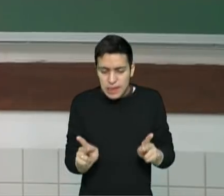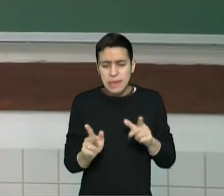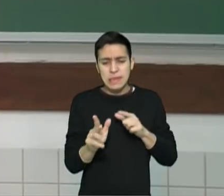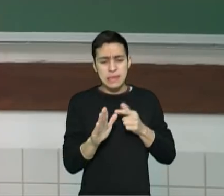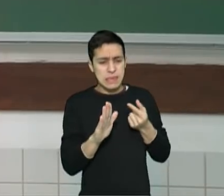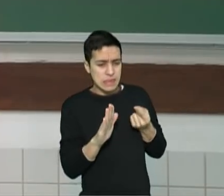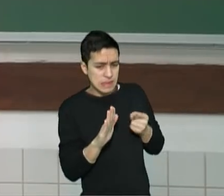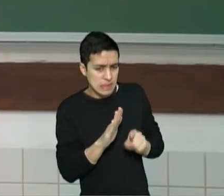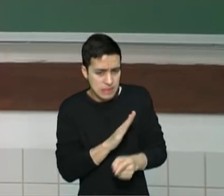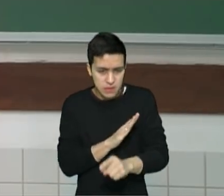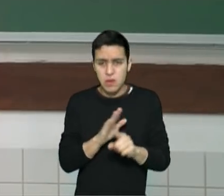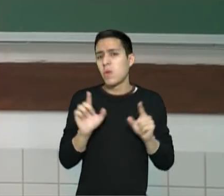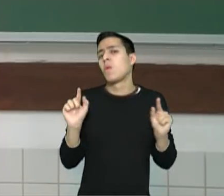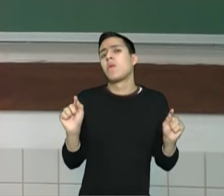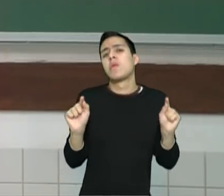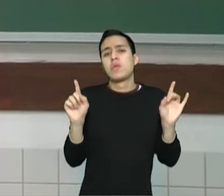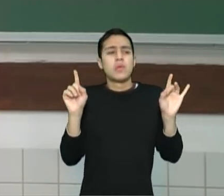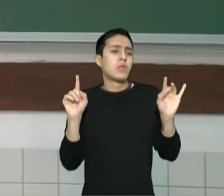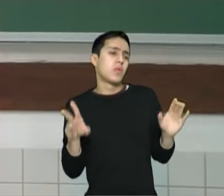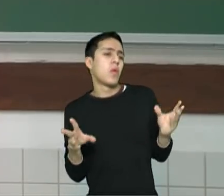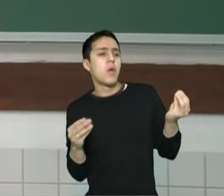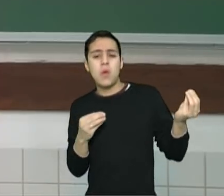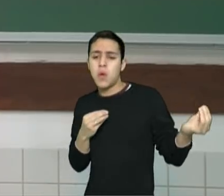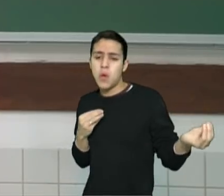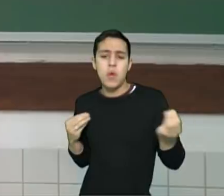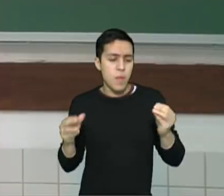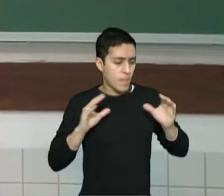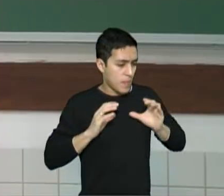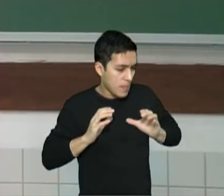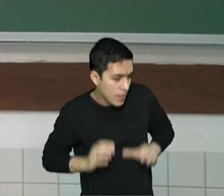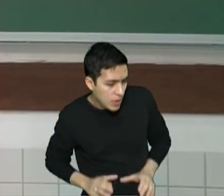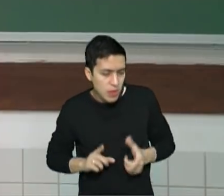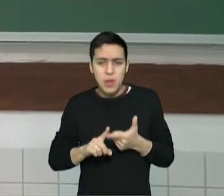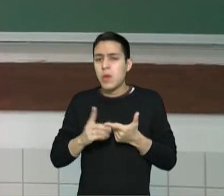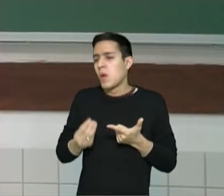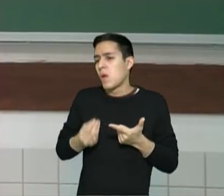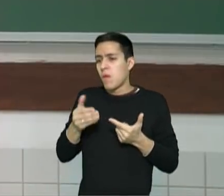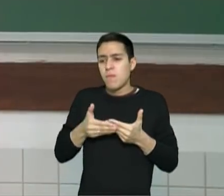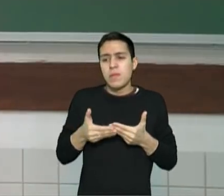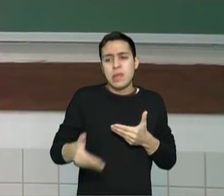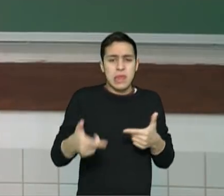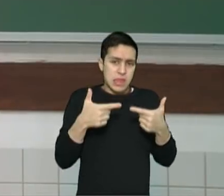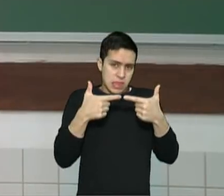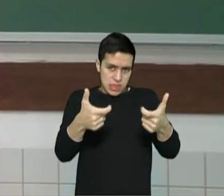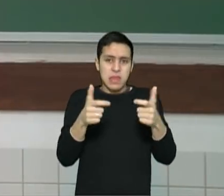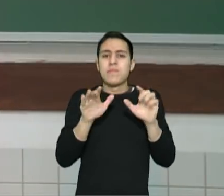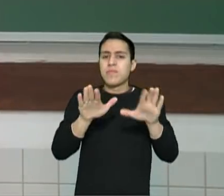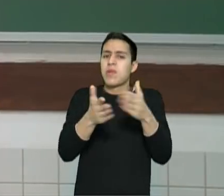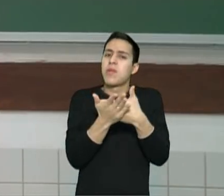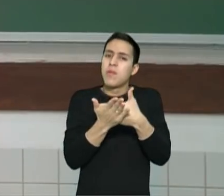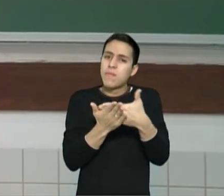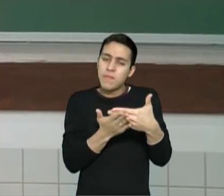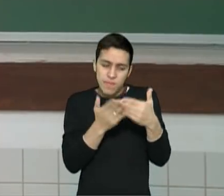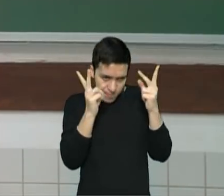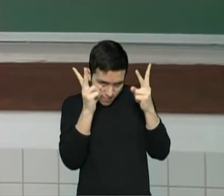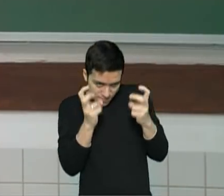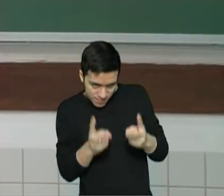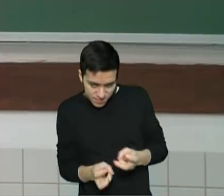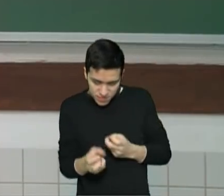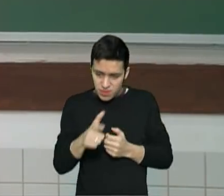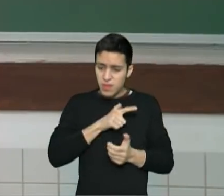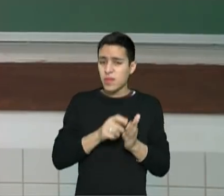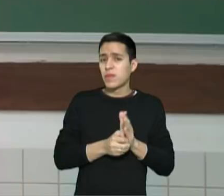do que vamos discutir como nos comportar ou como vai ser uma guerra. Começaram a perceber que existiam